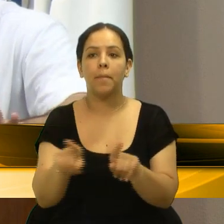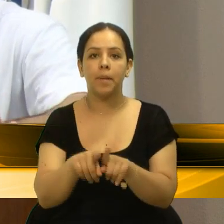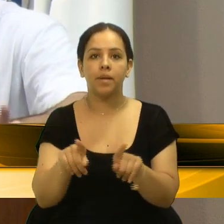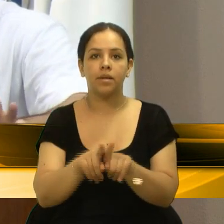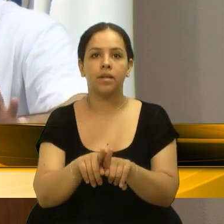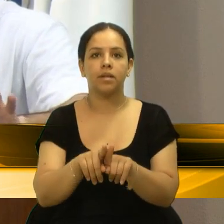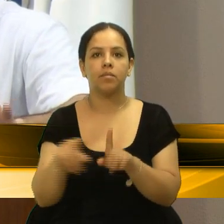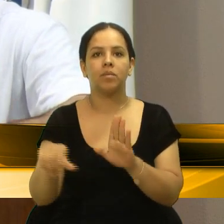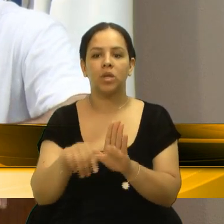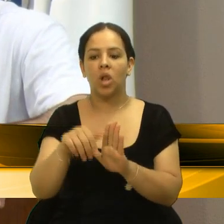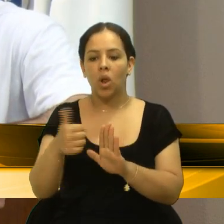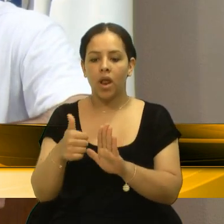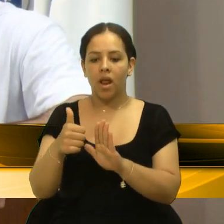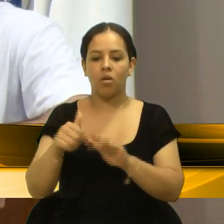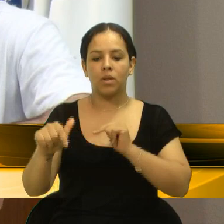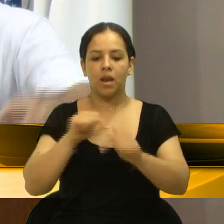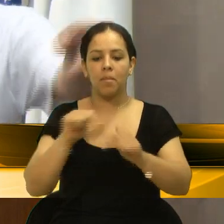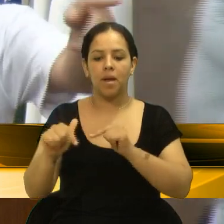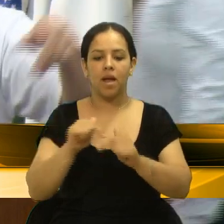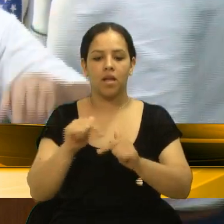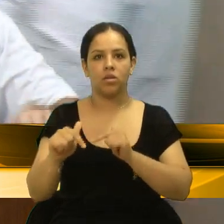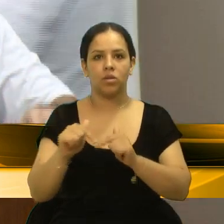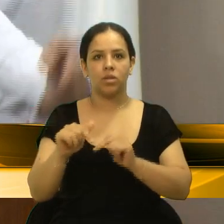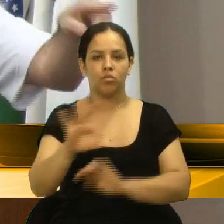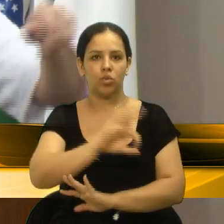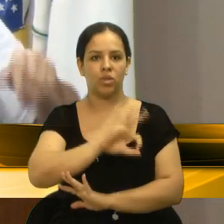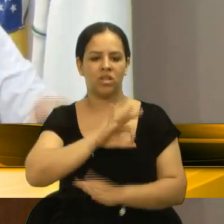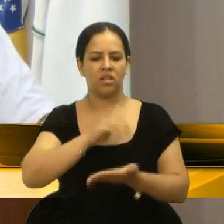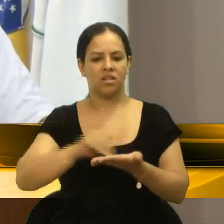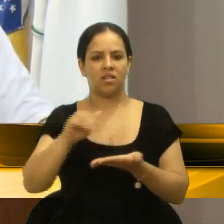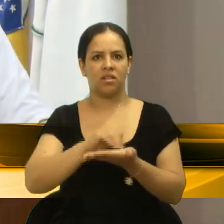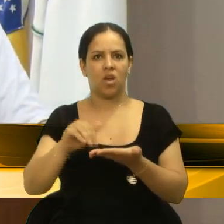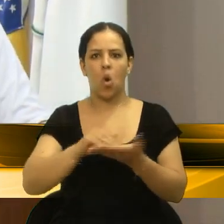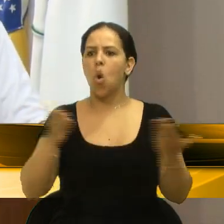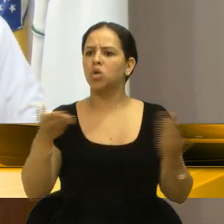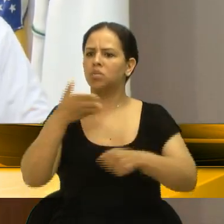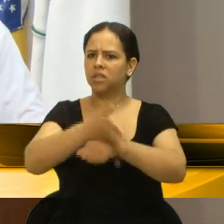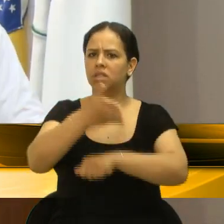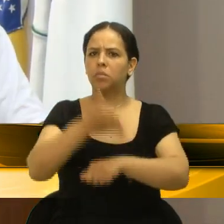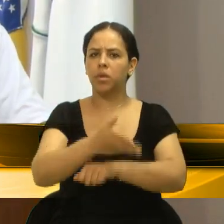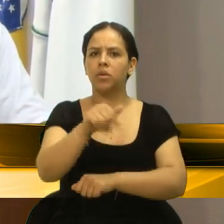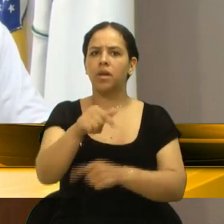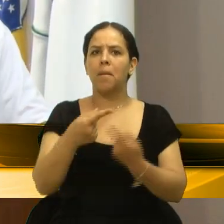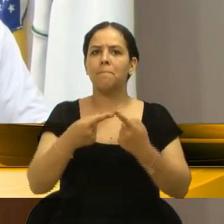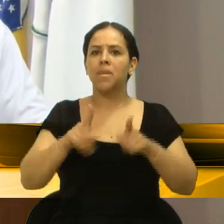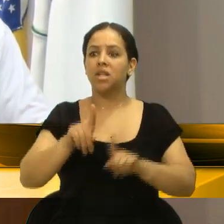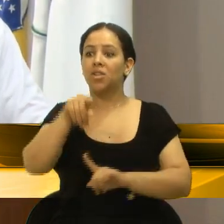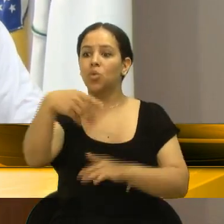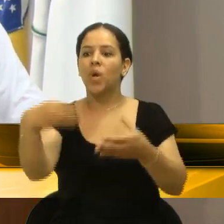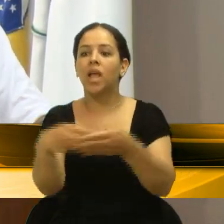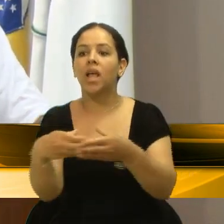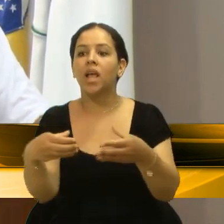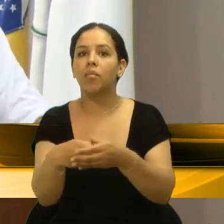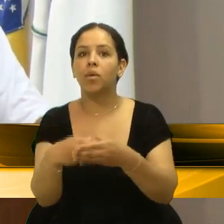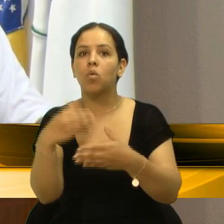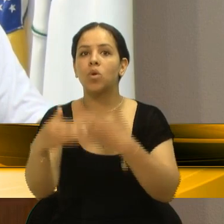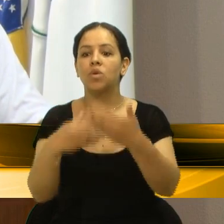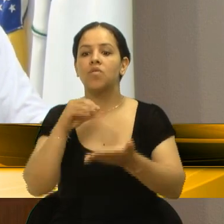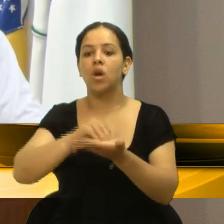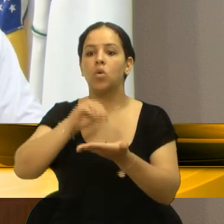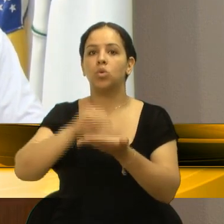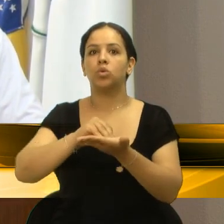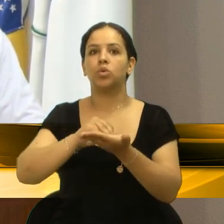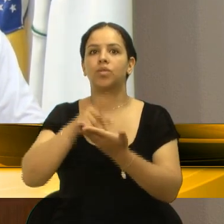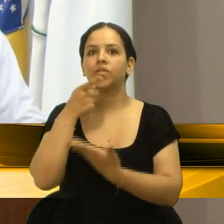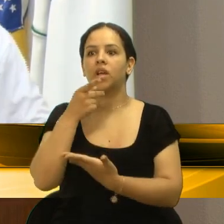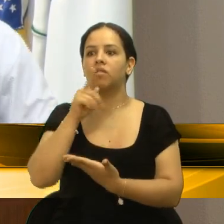otimizar e ampliar o trabalho da Guarda Municipal. Secretário, hoje o senhor está aqui presente, mas a sua equipe, quando eu digo que faltou comando, o senhor